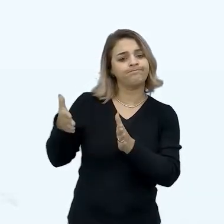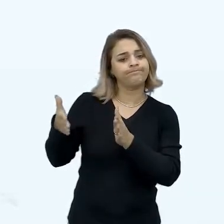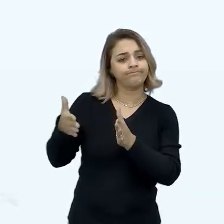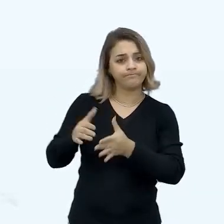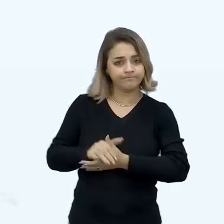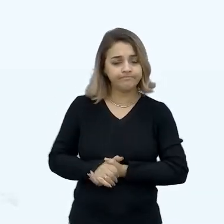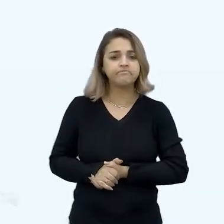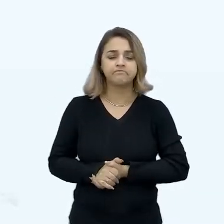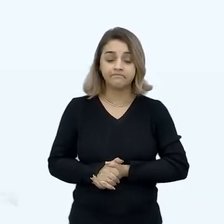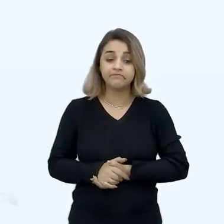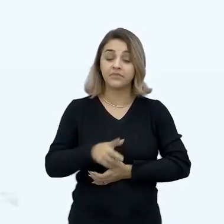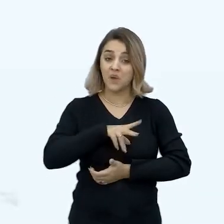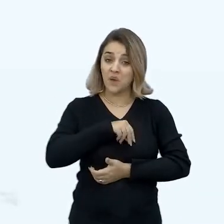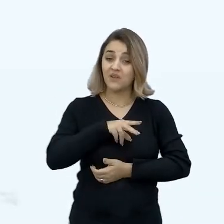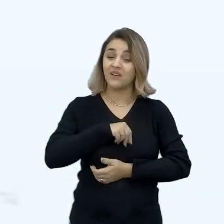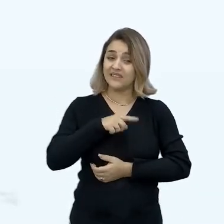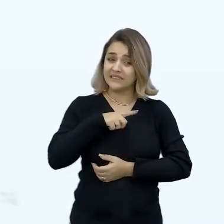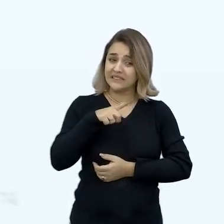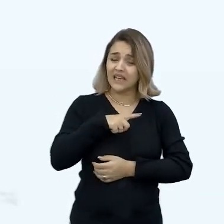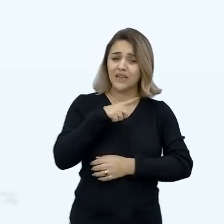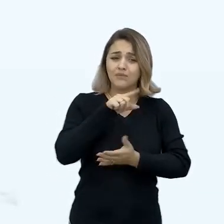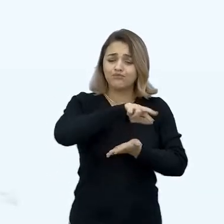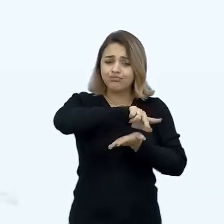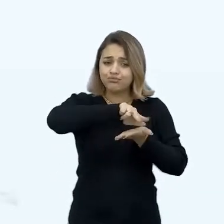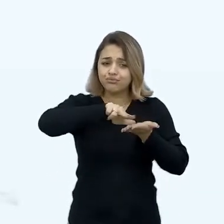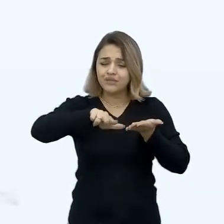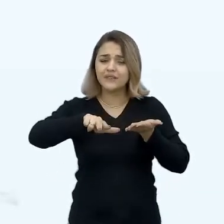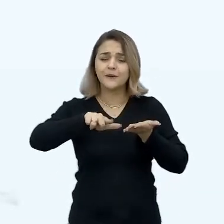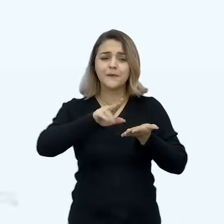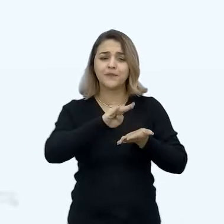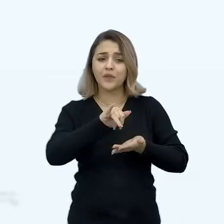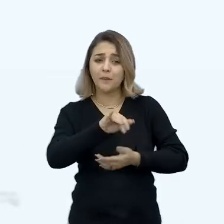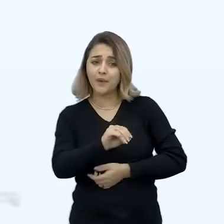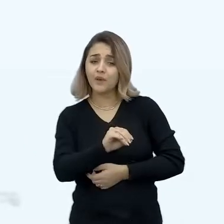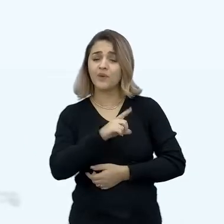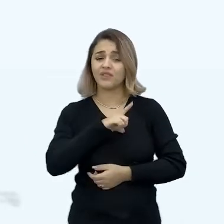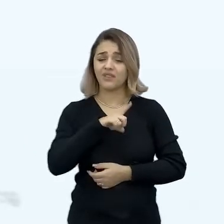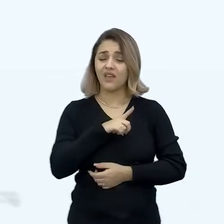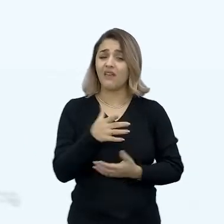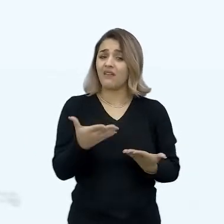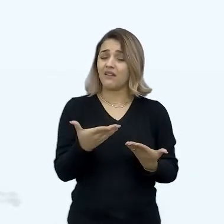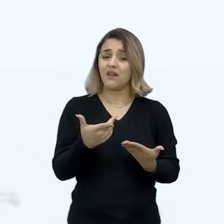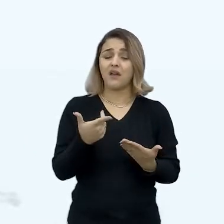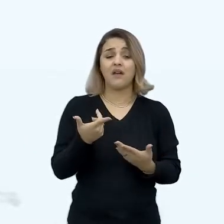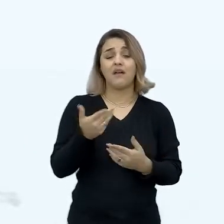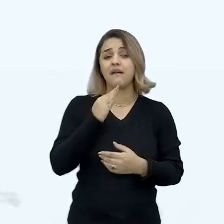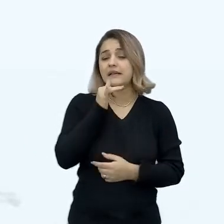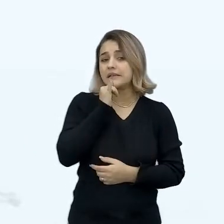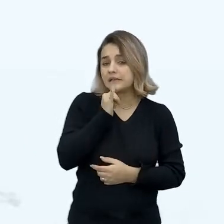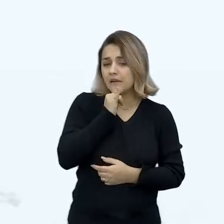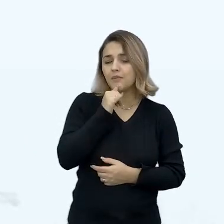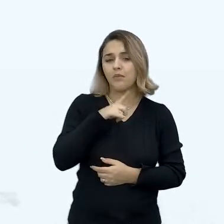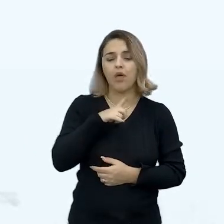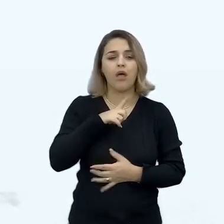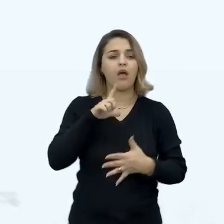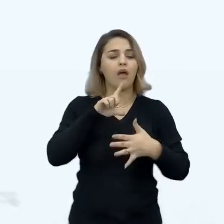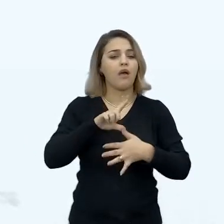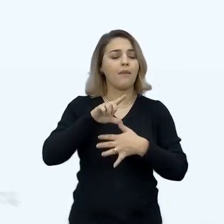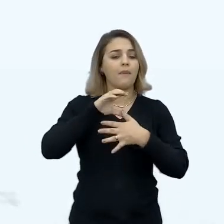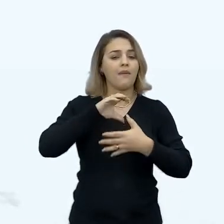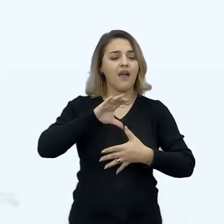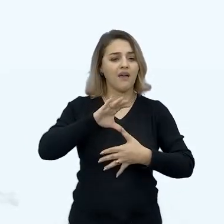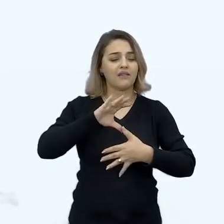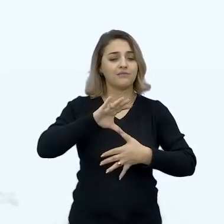Reflete quanto que a gente está perdendo de biodiversidade. E esse número é maior em algumas situações. Então, por exemplo, no caso da América Central e do